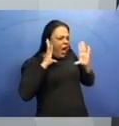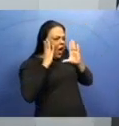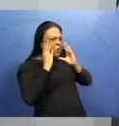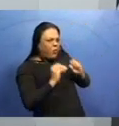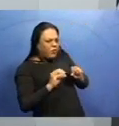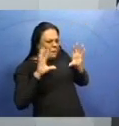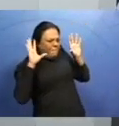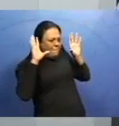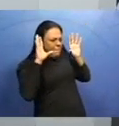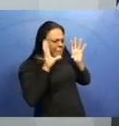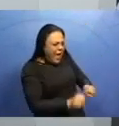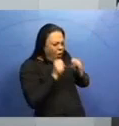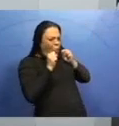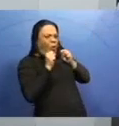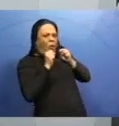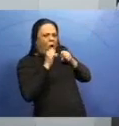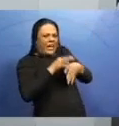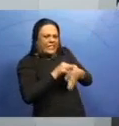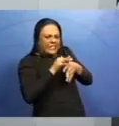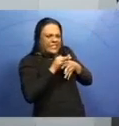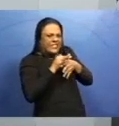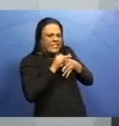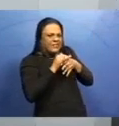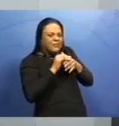e disse-lhe: